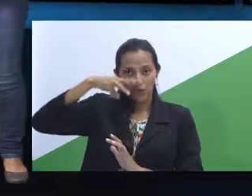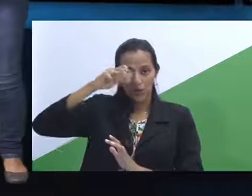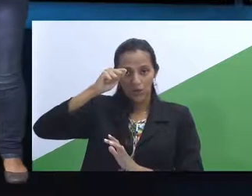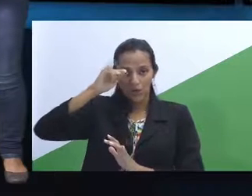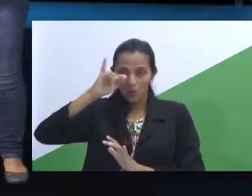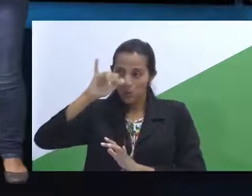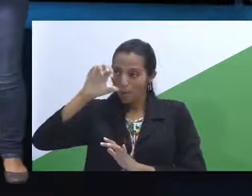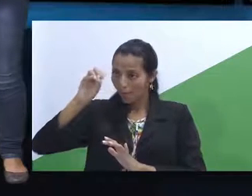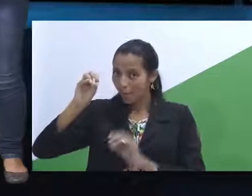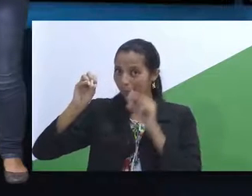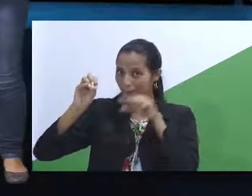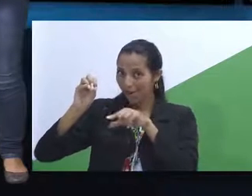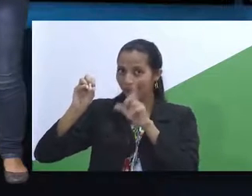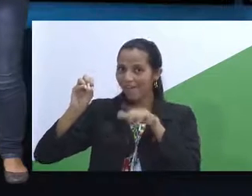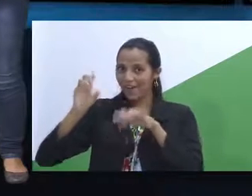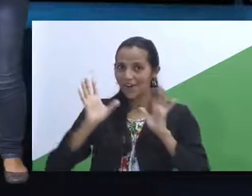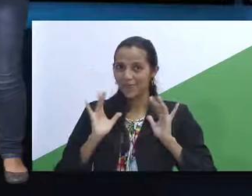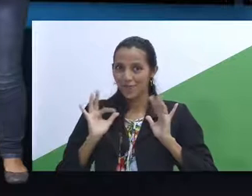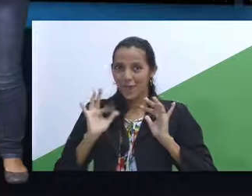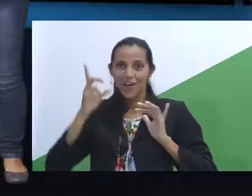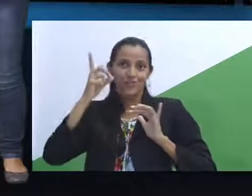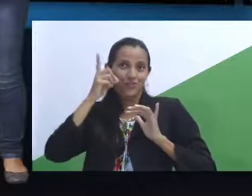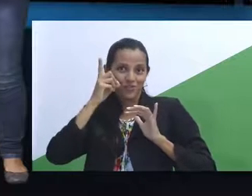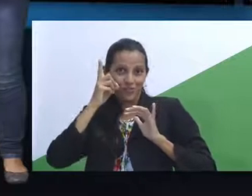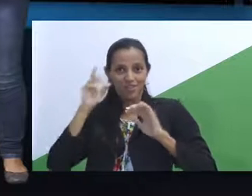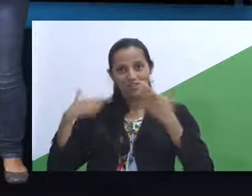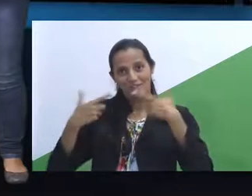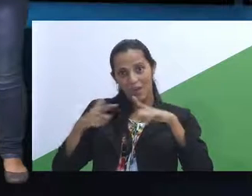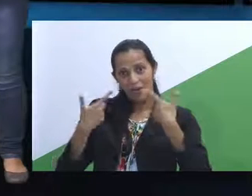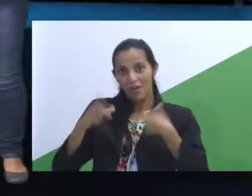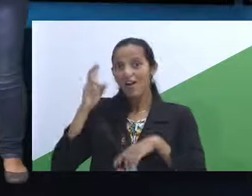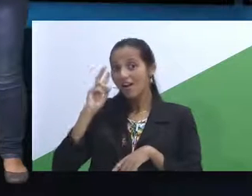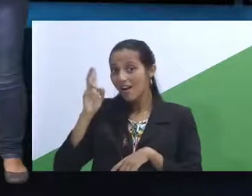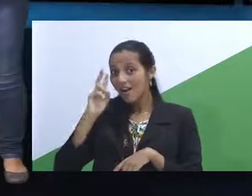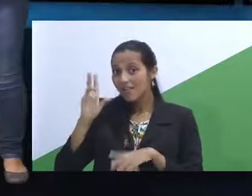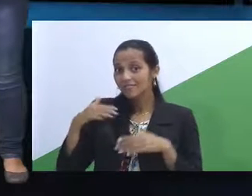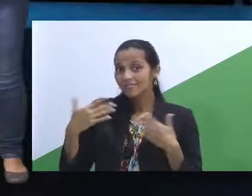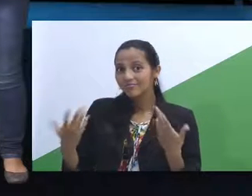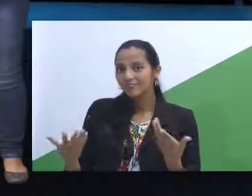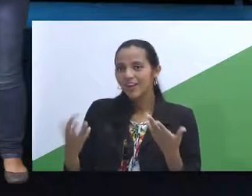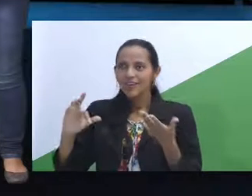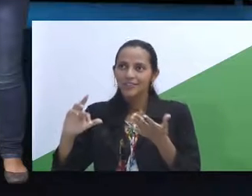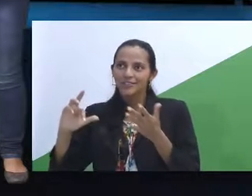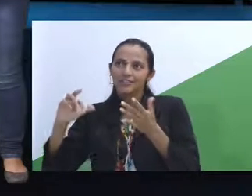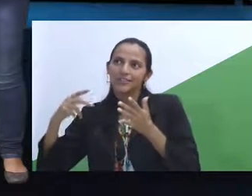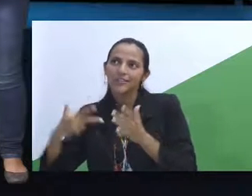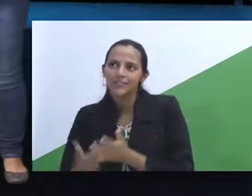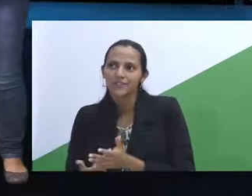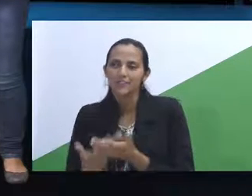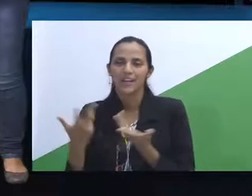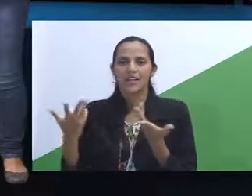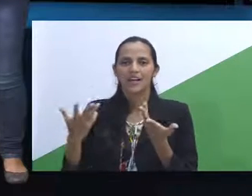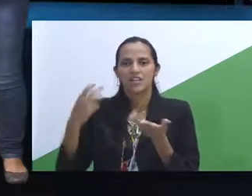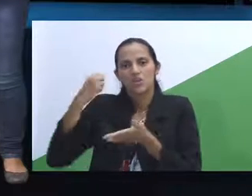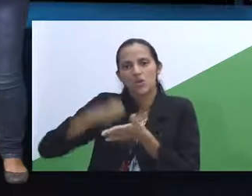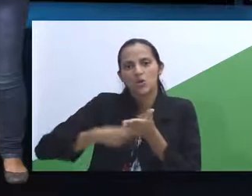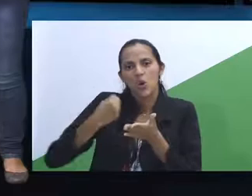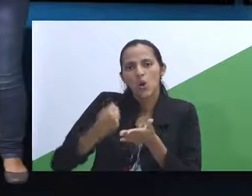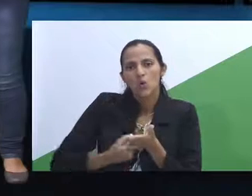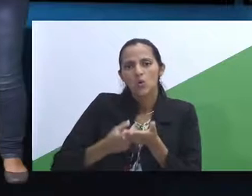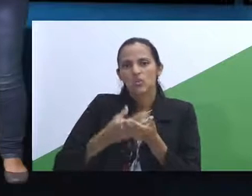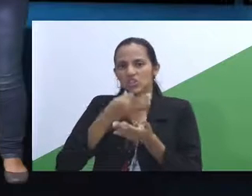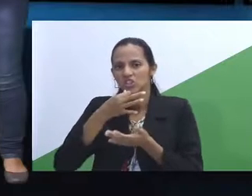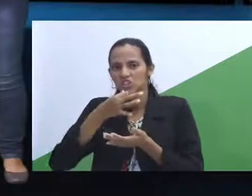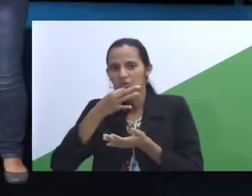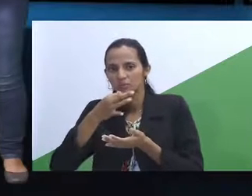deveria ser um foco, na verdade, então, aí, de conquistas, né, de críticas, então, aí, a esse governo,